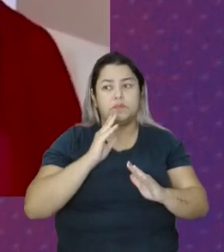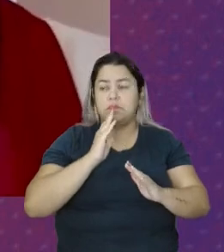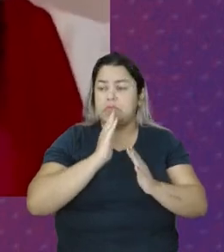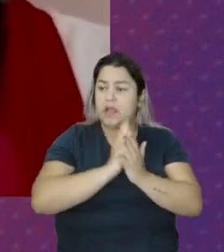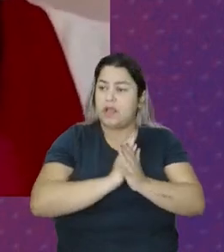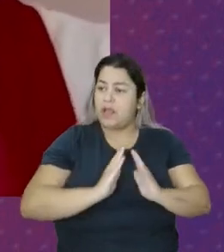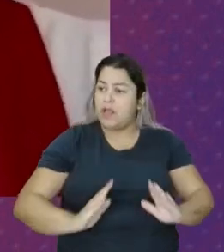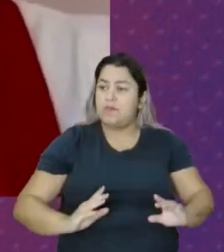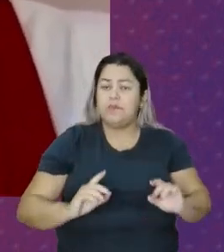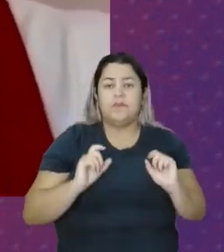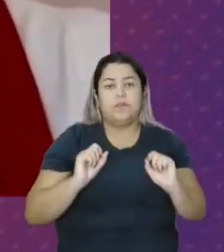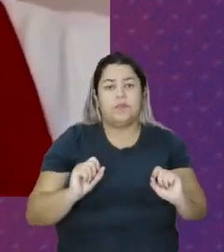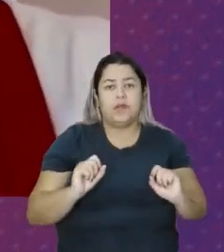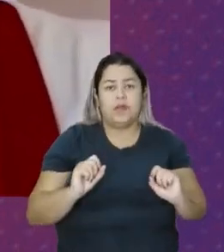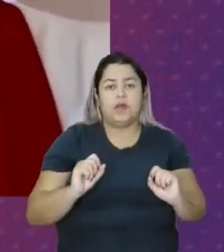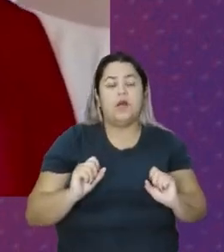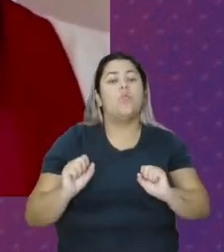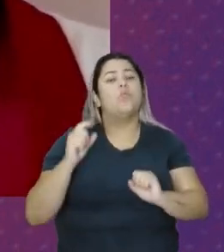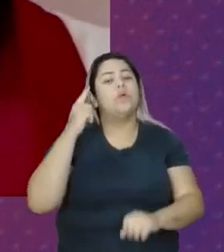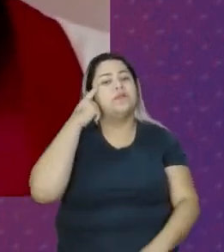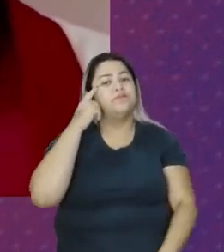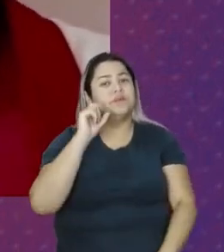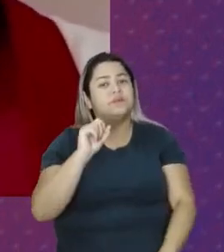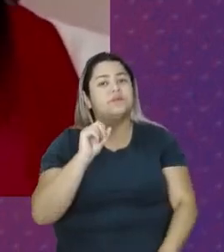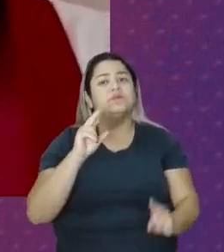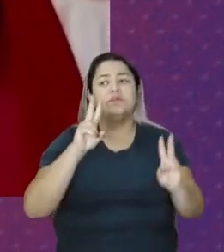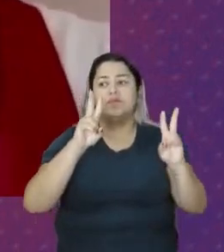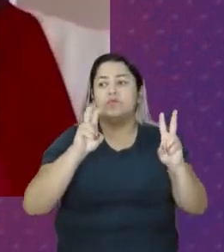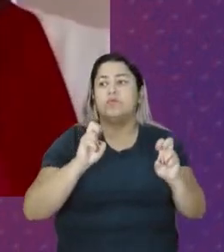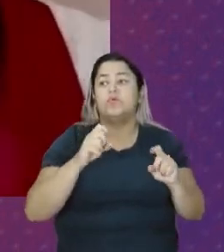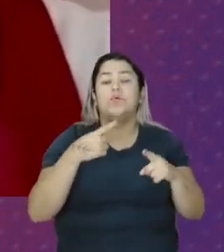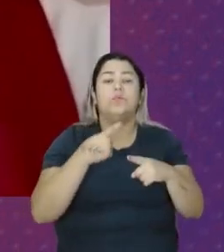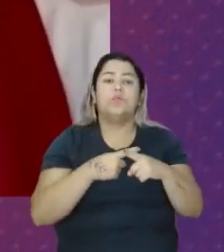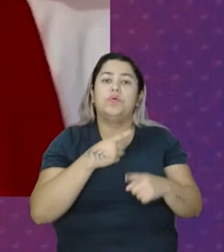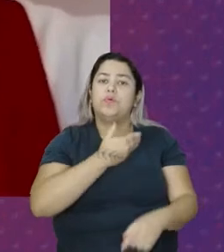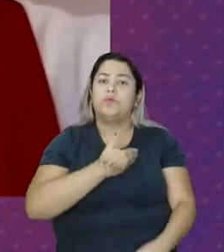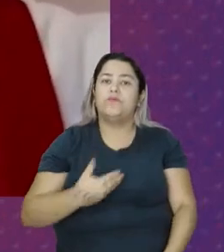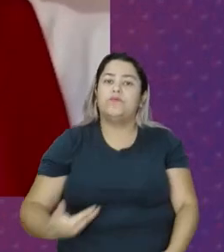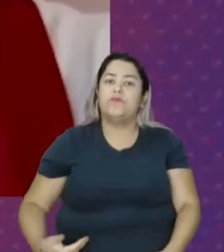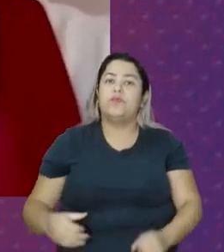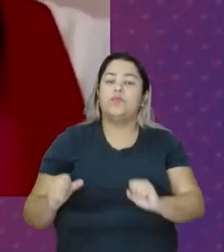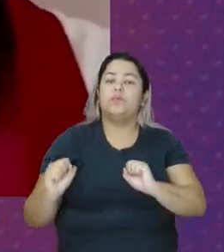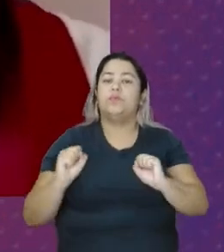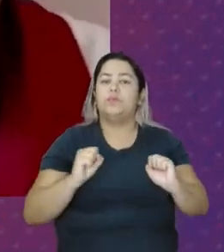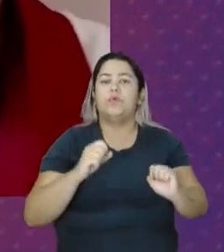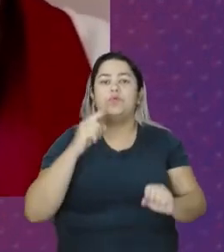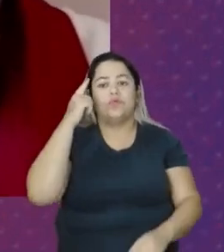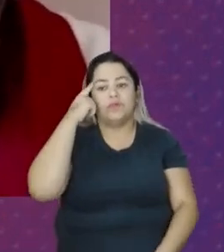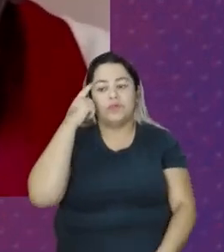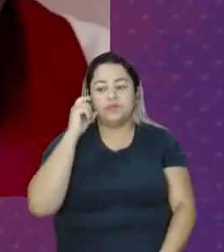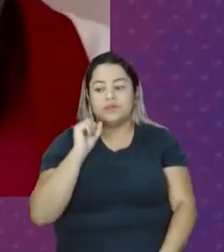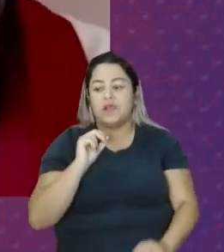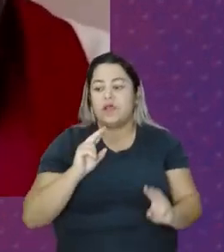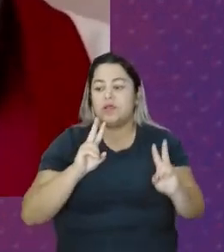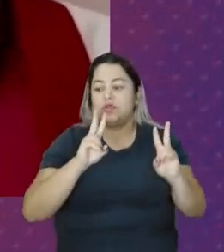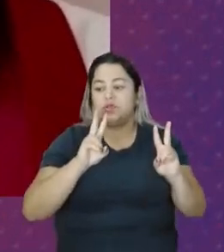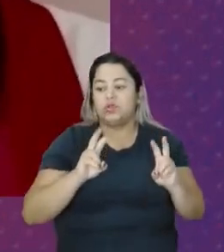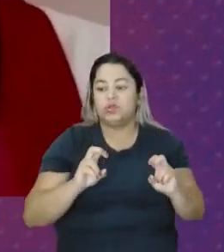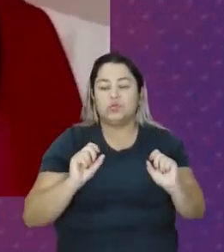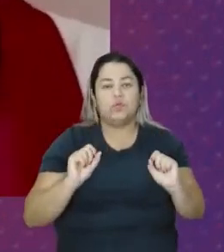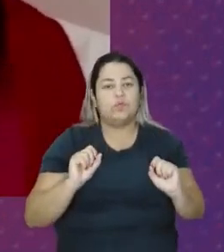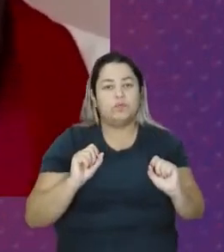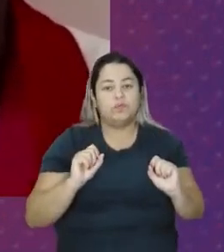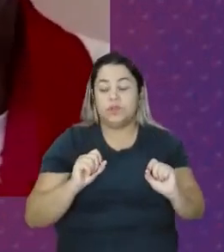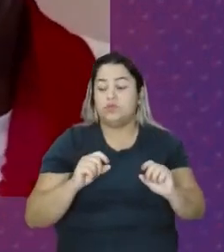acabar. Então, o que, que a gente pensa sobre isso? O que, que um governo pode pensar sobre isso diante